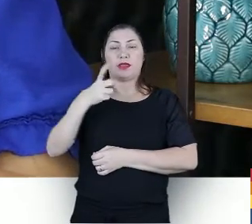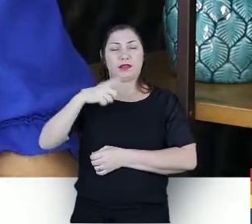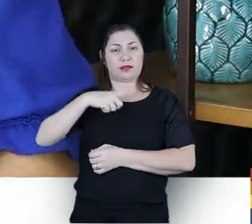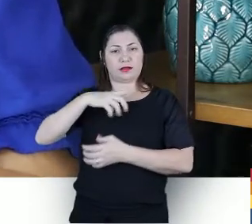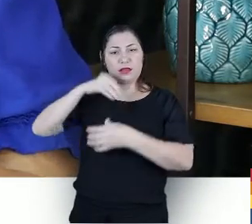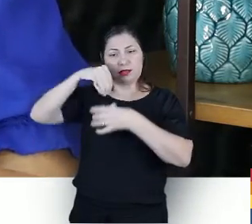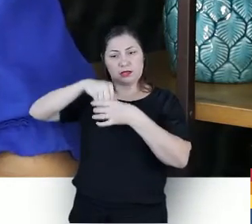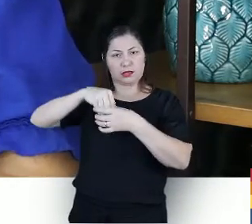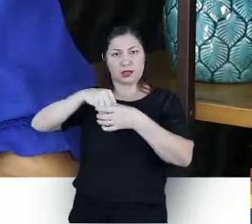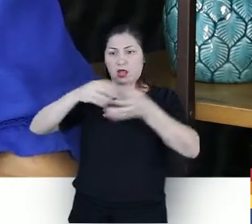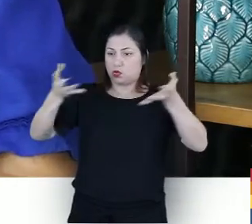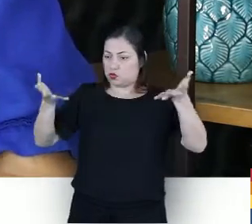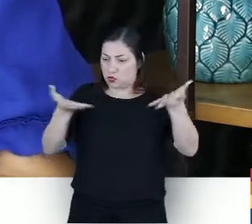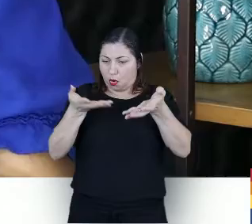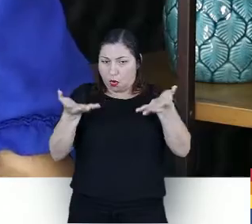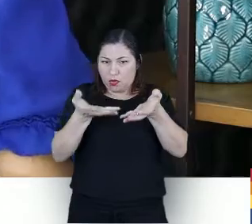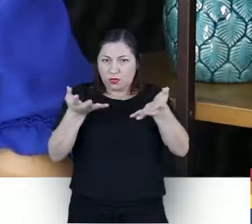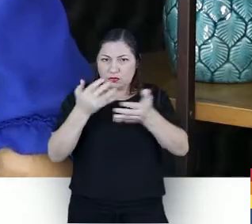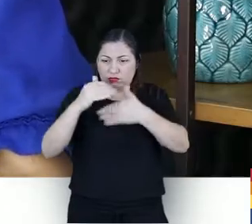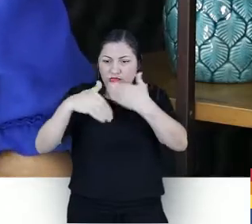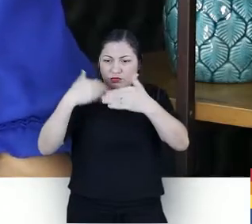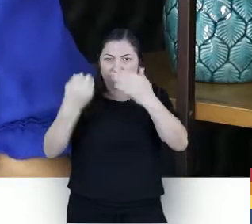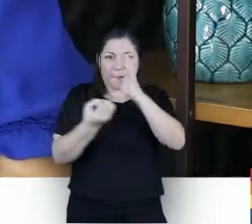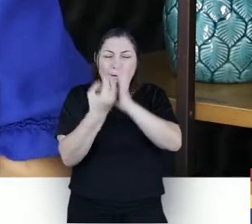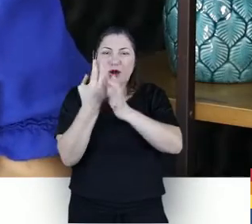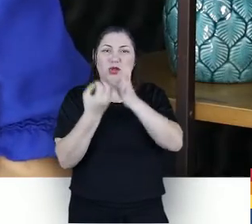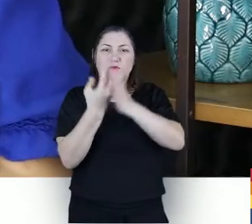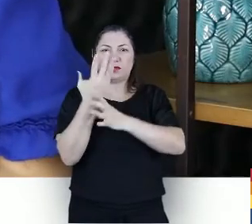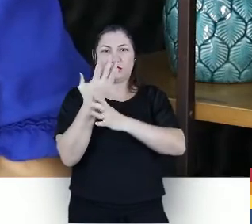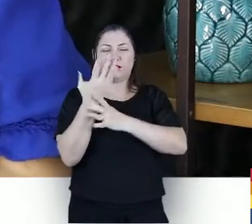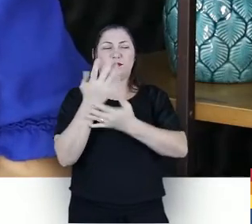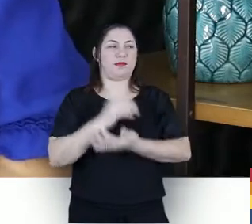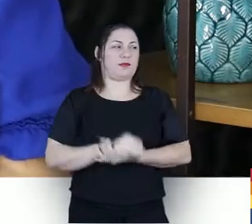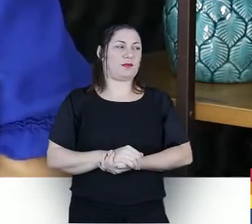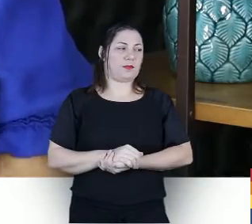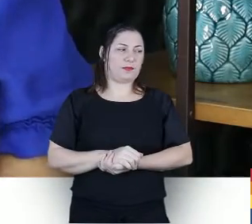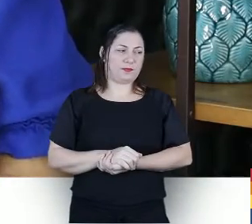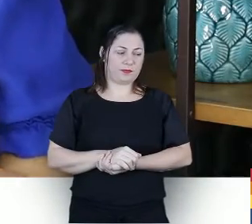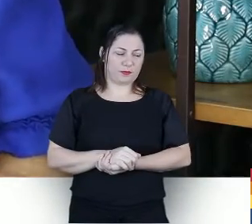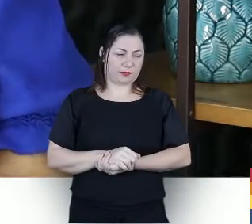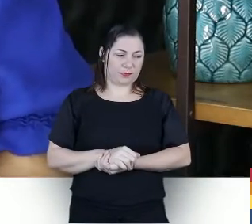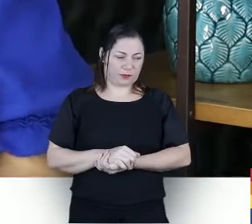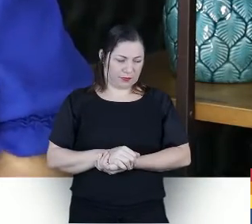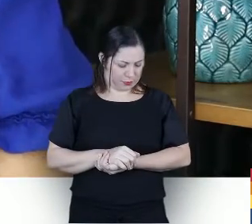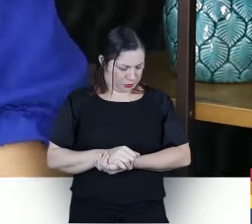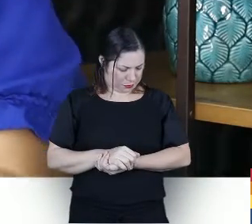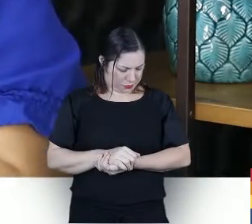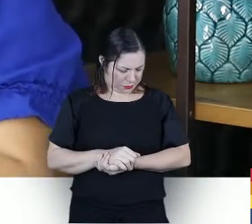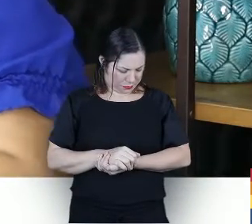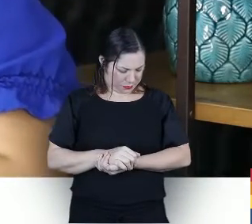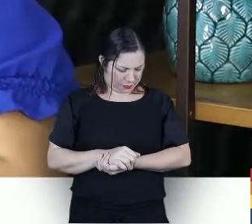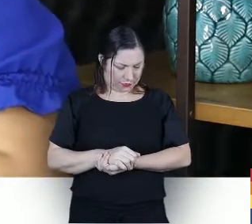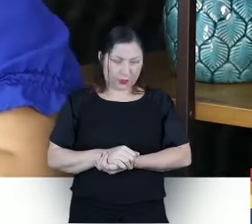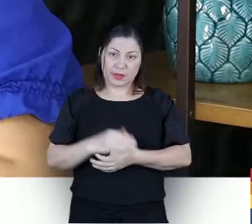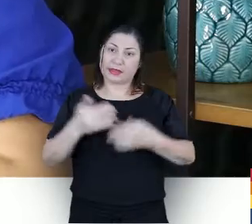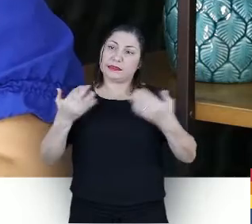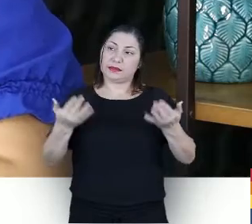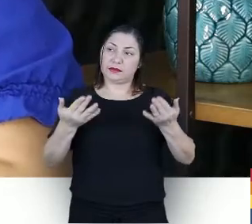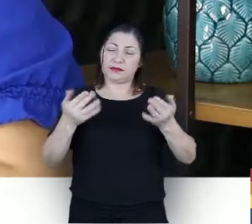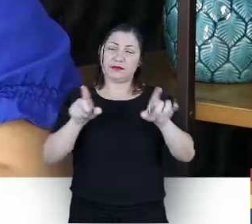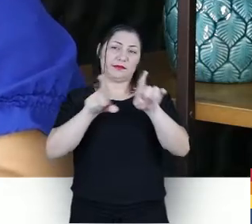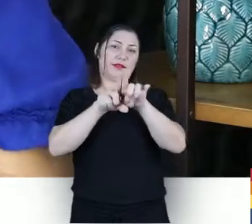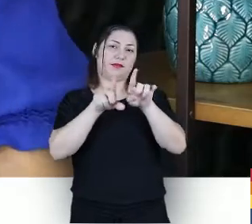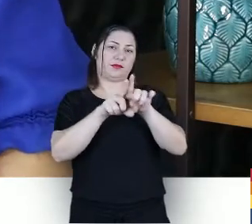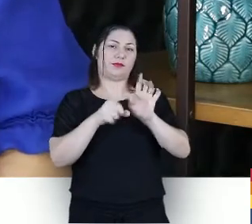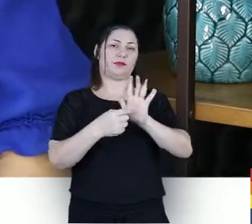também um outro exemplo. A gente sai, por exemplo, do itinerário formativo de humanas e linguagem e traz para o